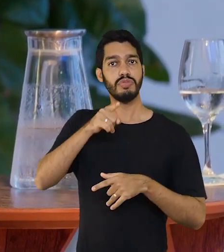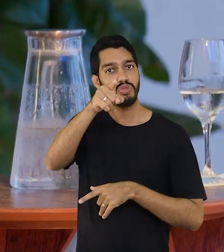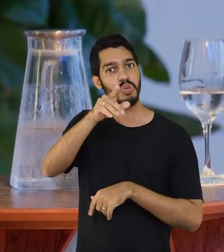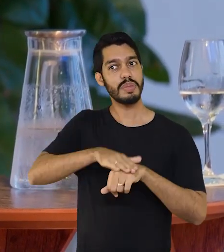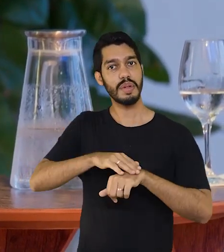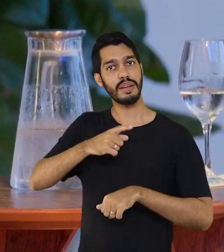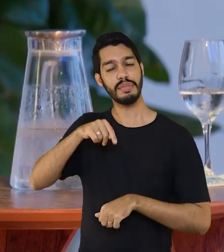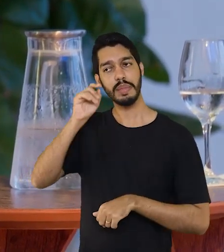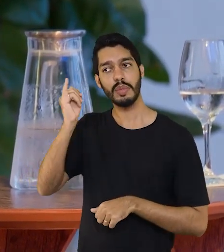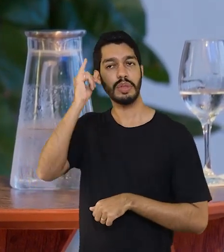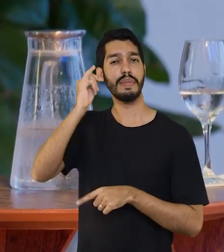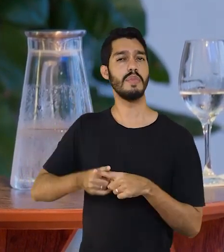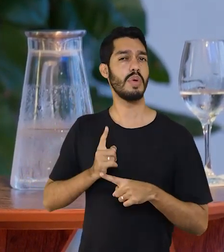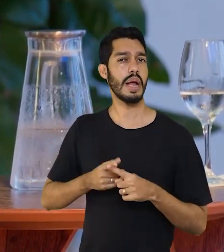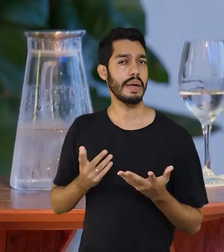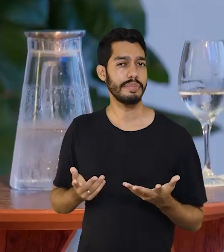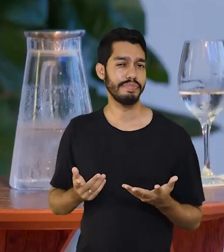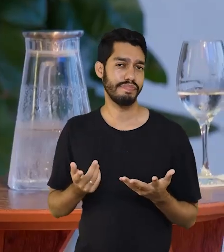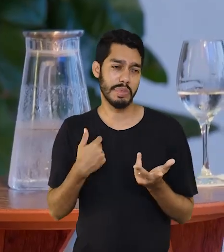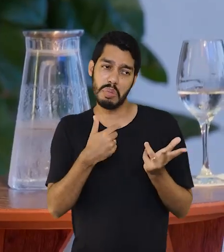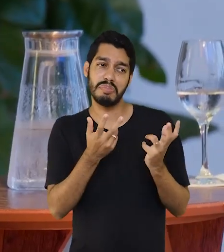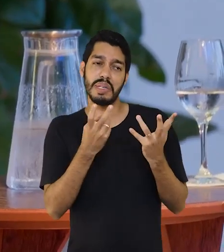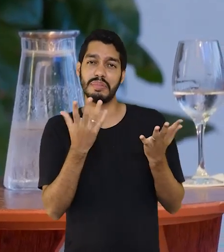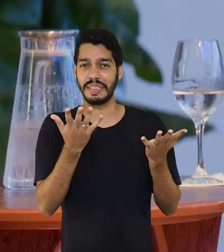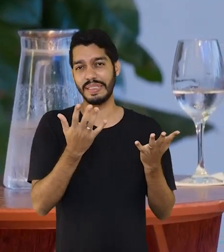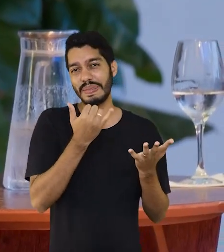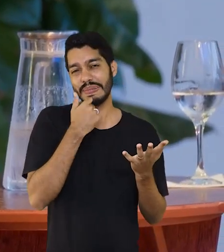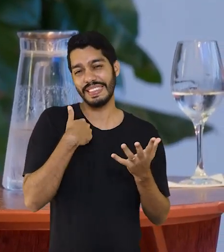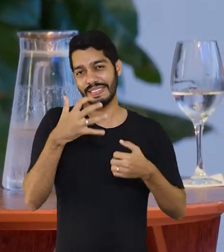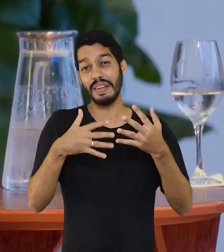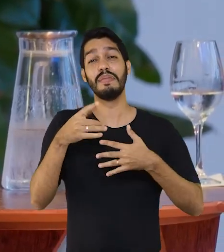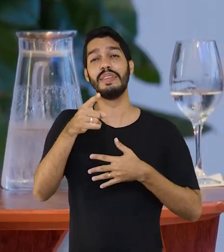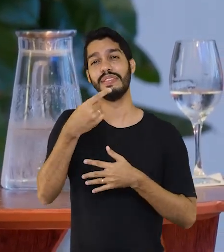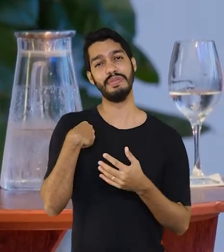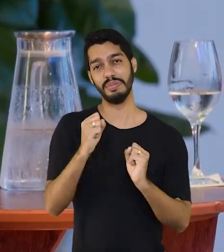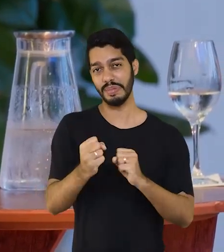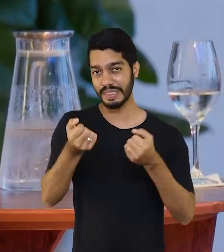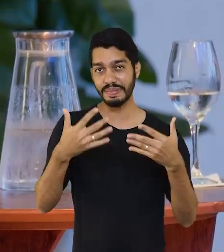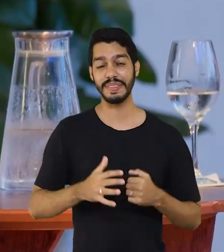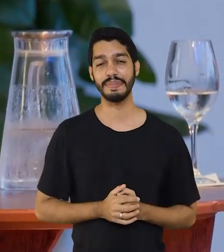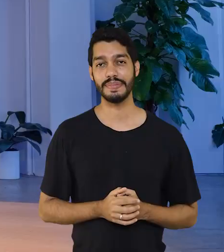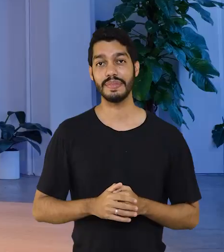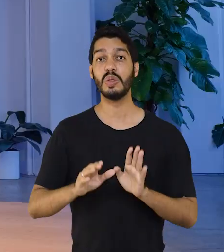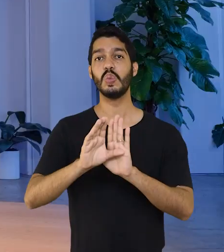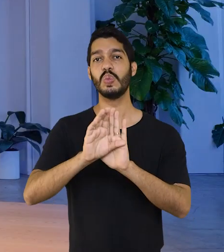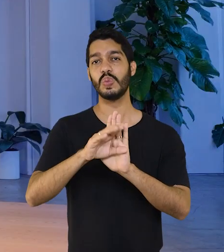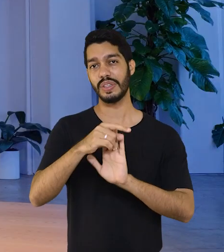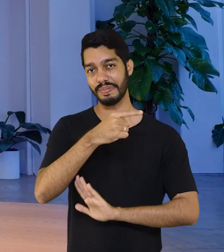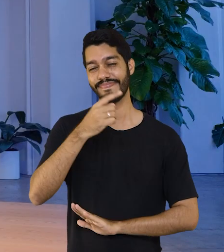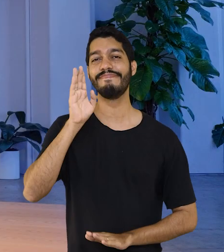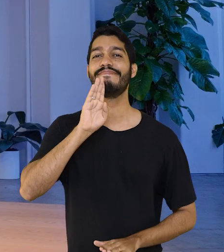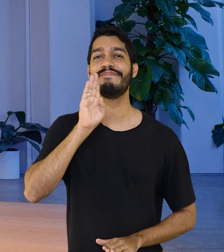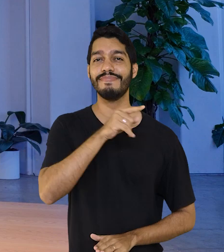para você. Porque eu reparei. Eu queria ficar também sobre isso. Esse é um